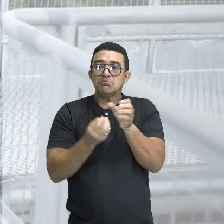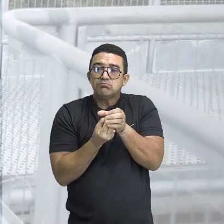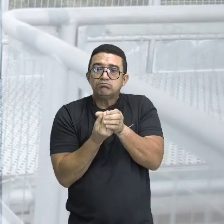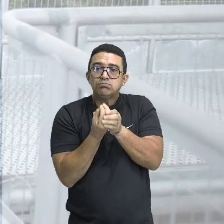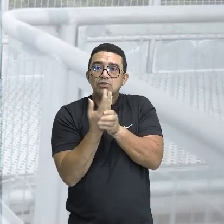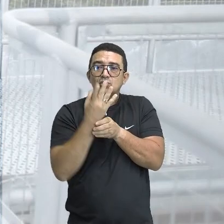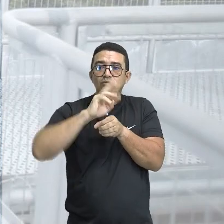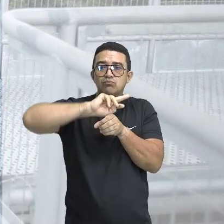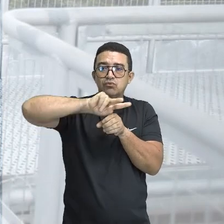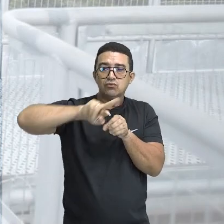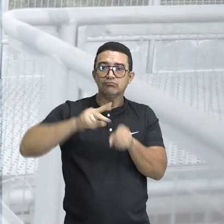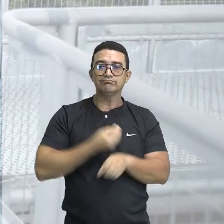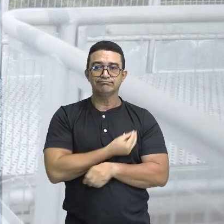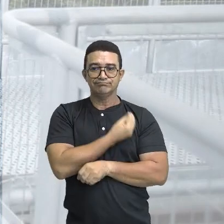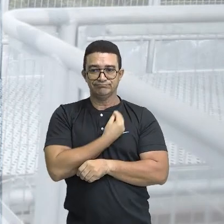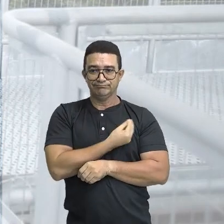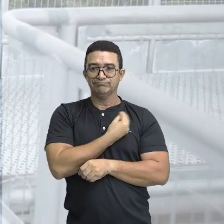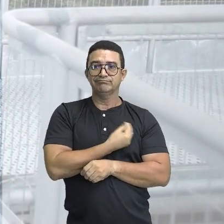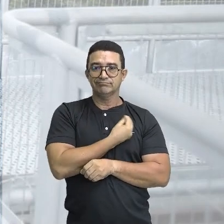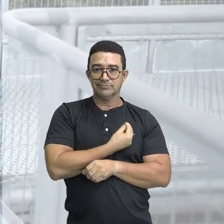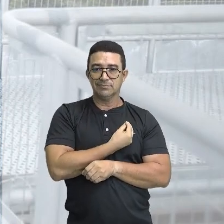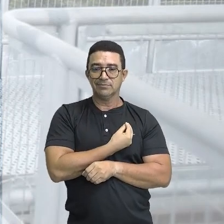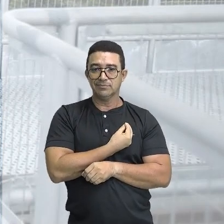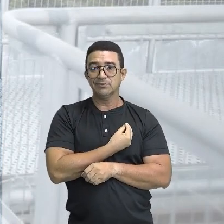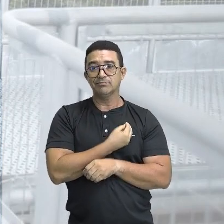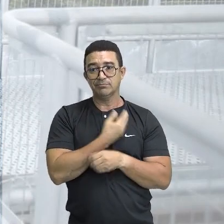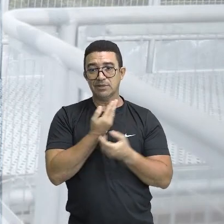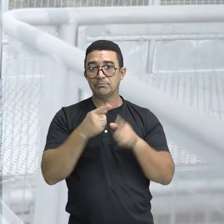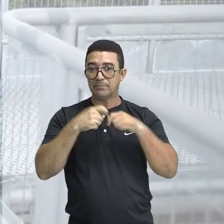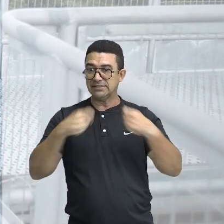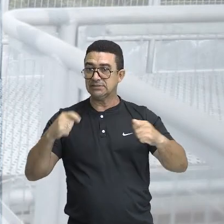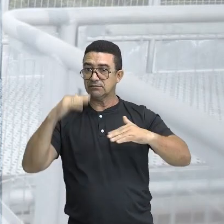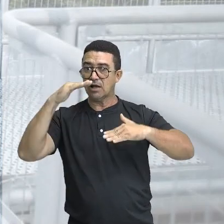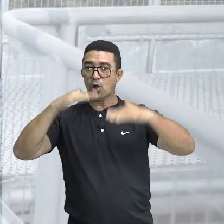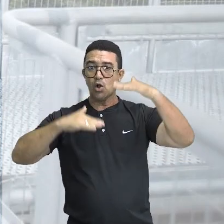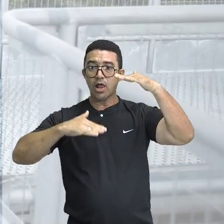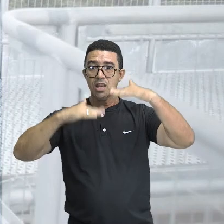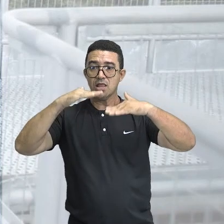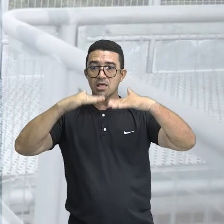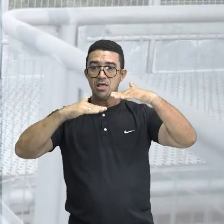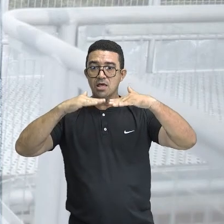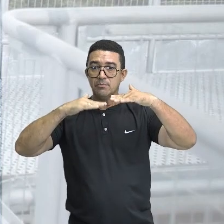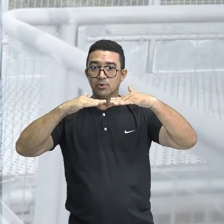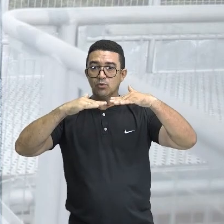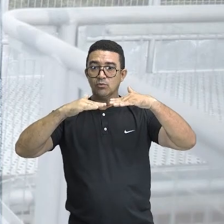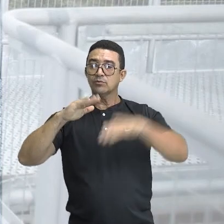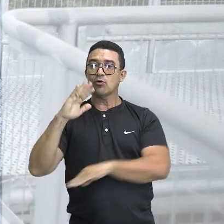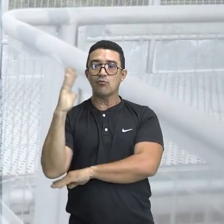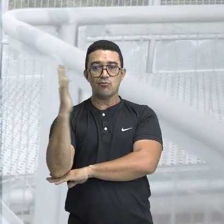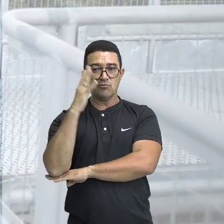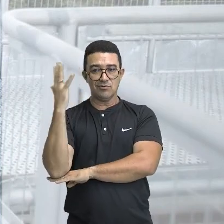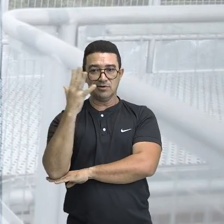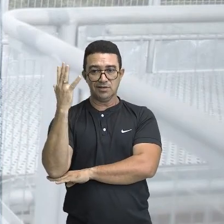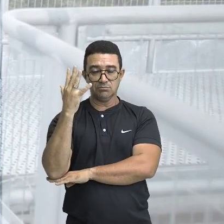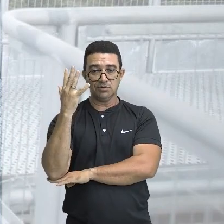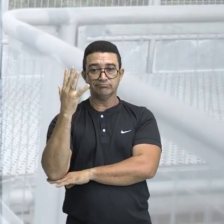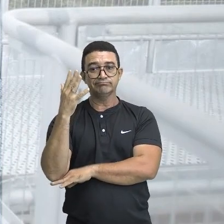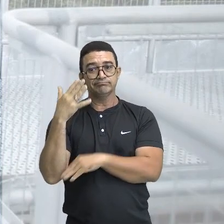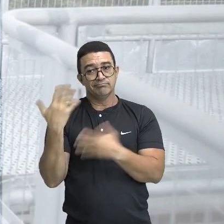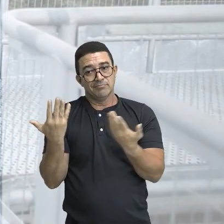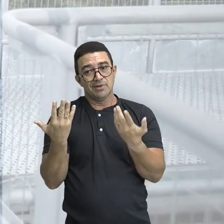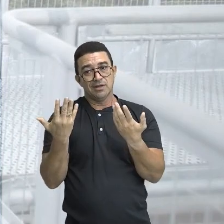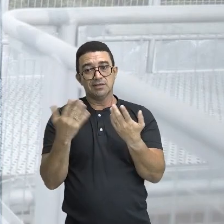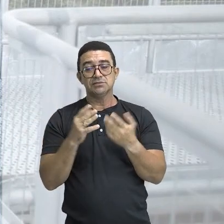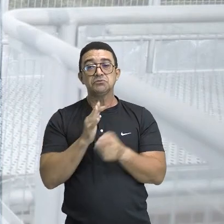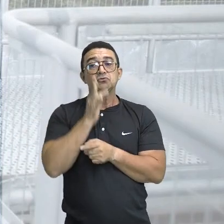né, que tem essa importância aí para ocorrer o quê? O equilíbrio climático. Mas, além disso, também vamos ter aí ameaças que